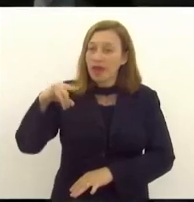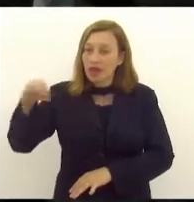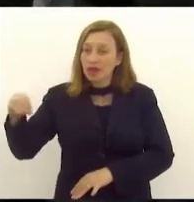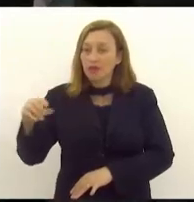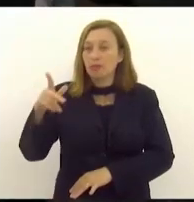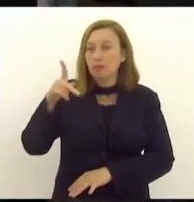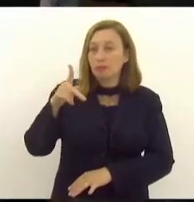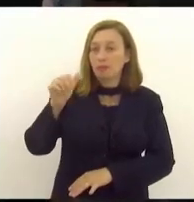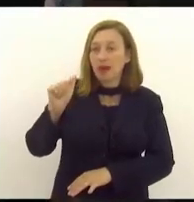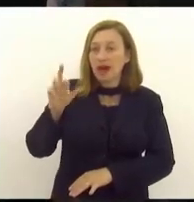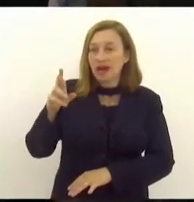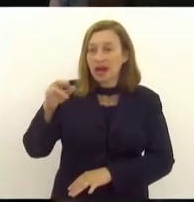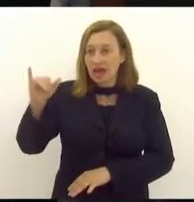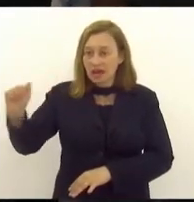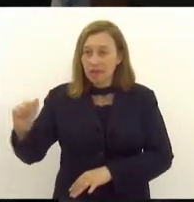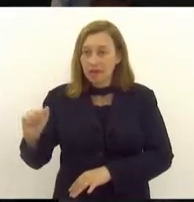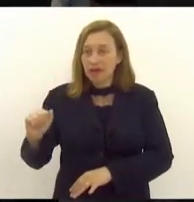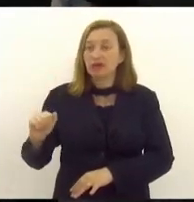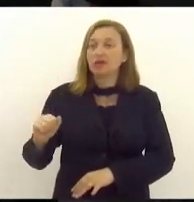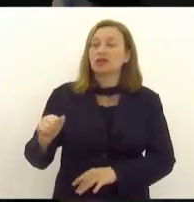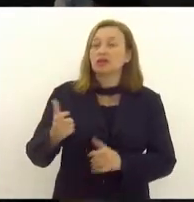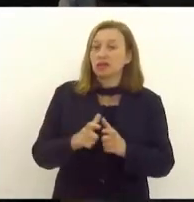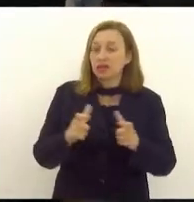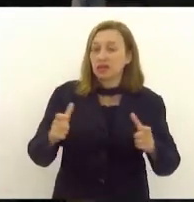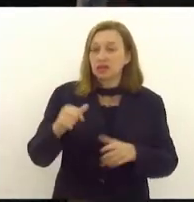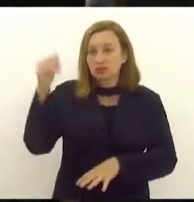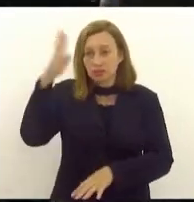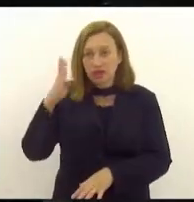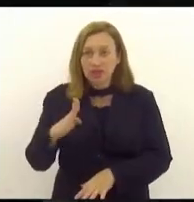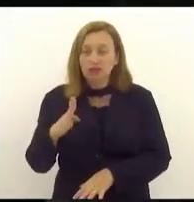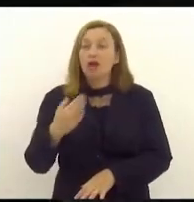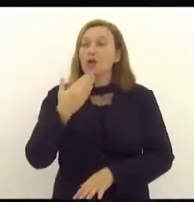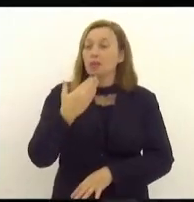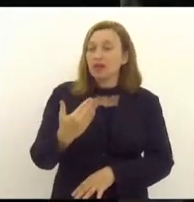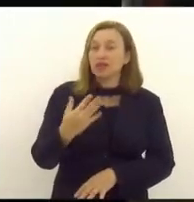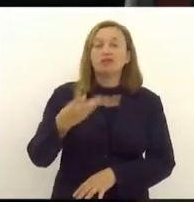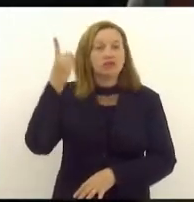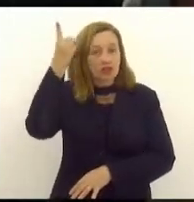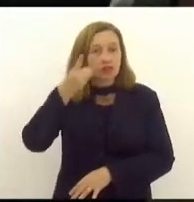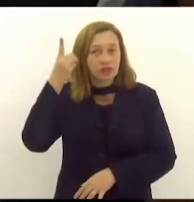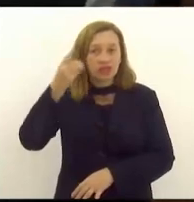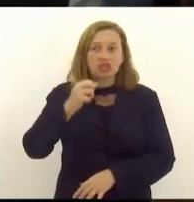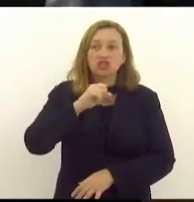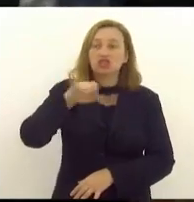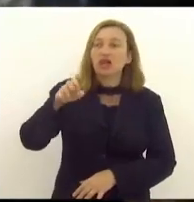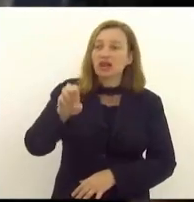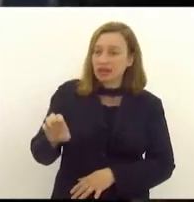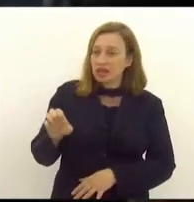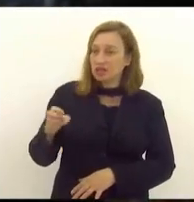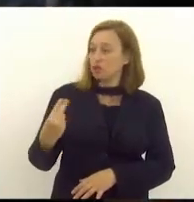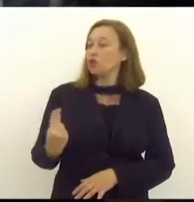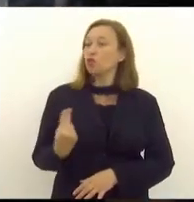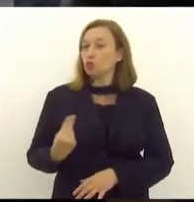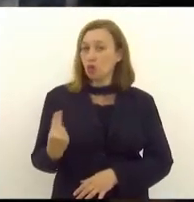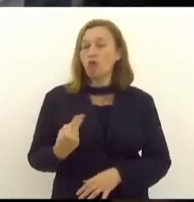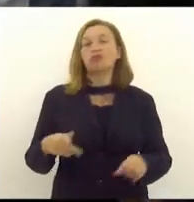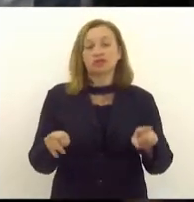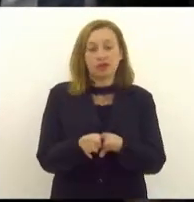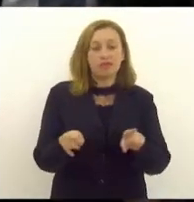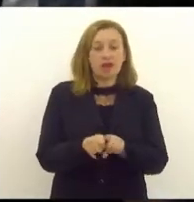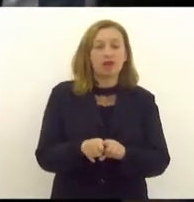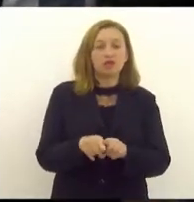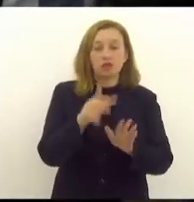maiores do Brasil eu queria até pedir ao nome do deputado Jari que me excedesse a coutoria desse